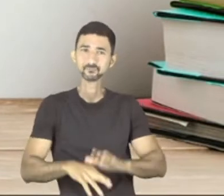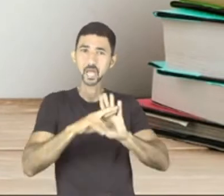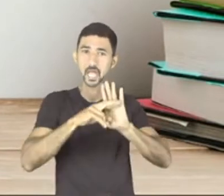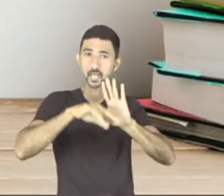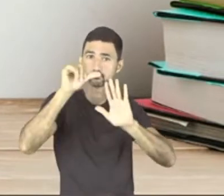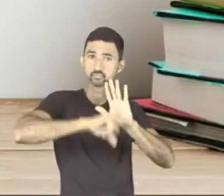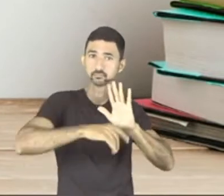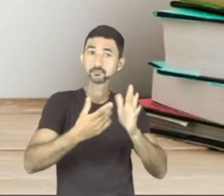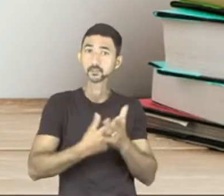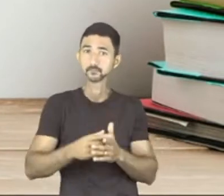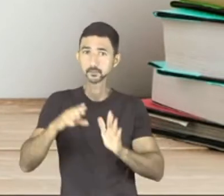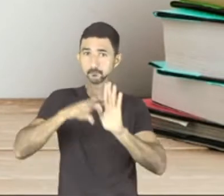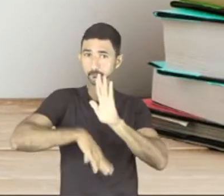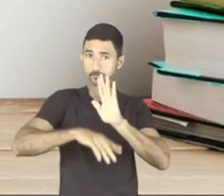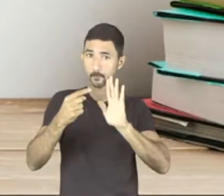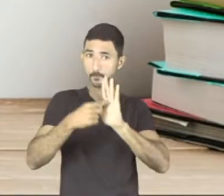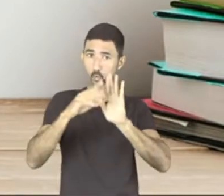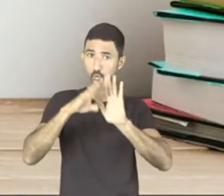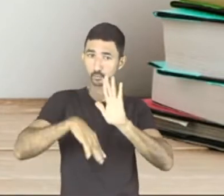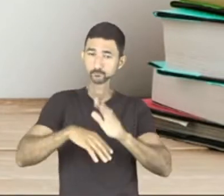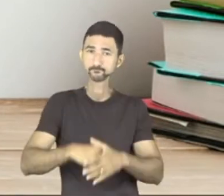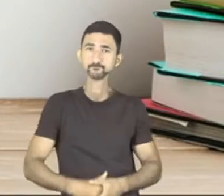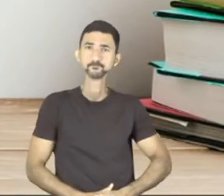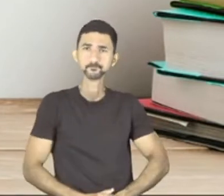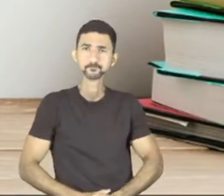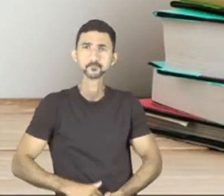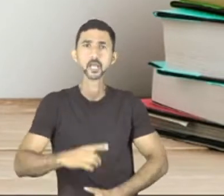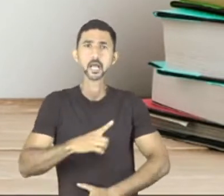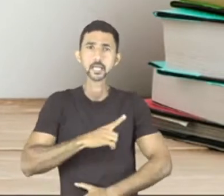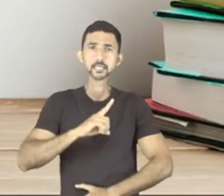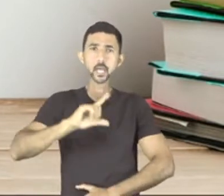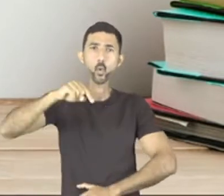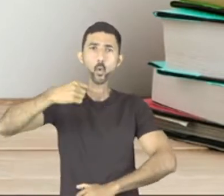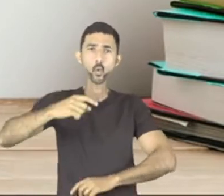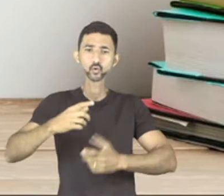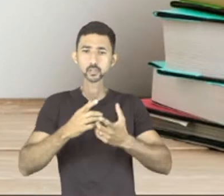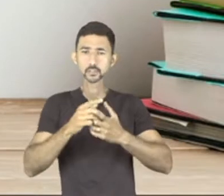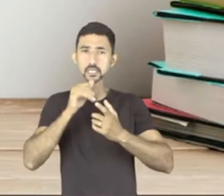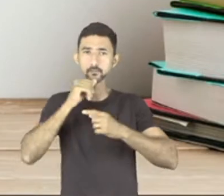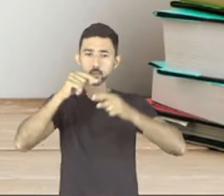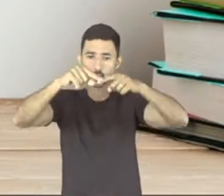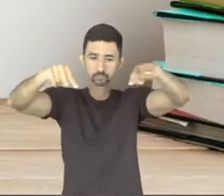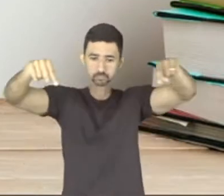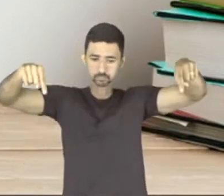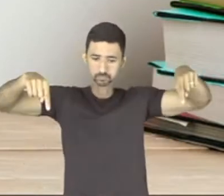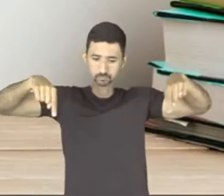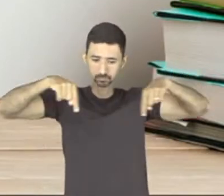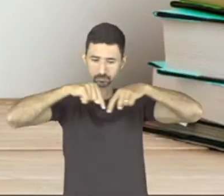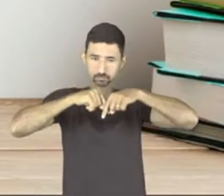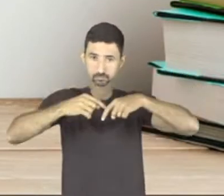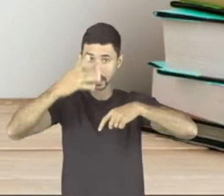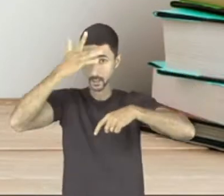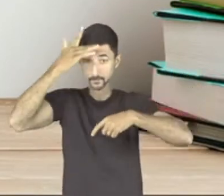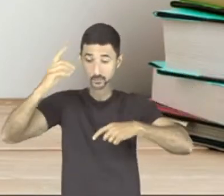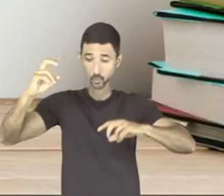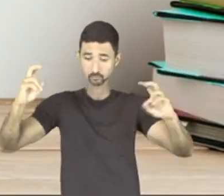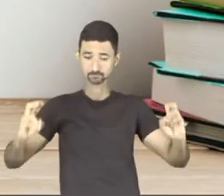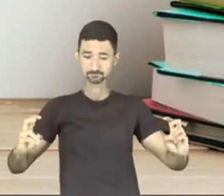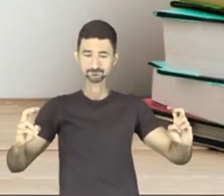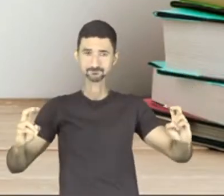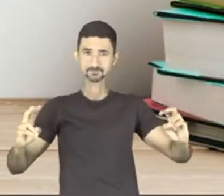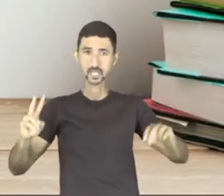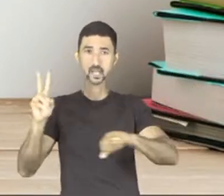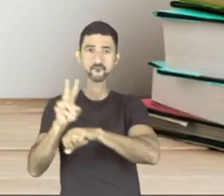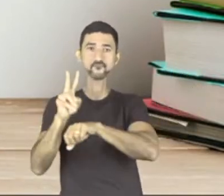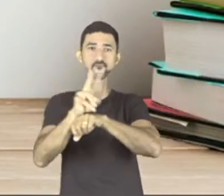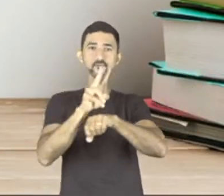a pontuação. Existem outros árbitros que ficam nas laterais da área de luta. que eles